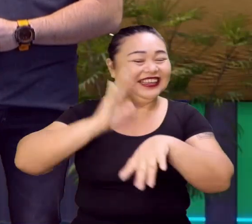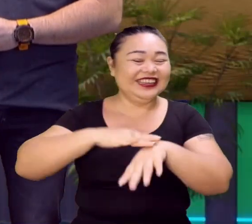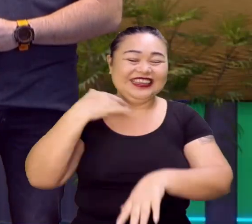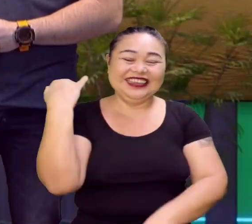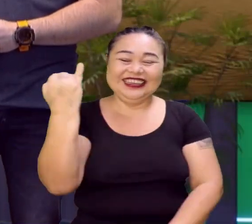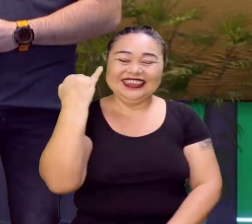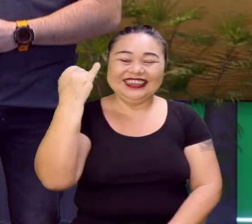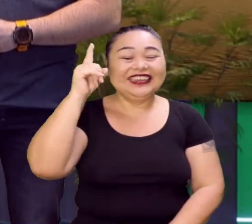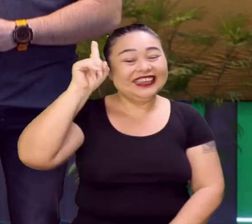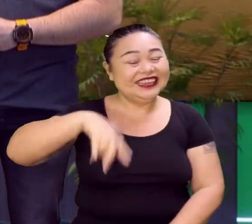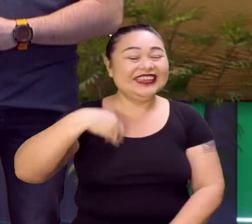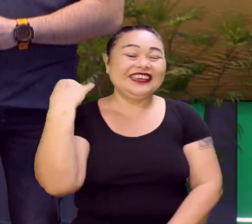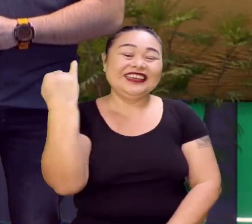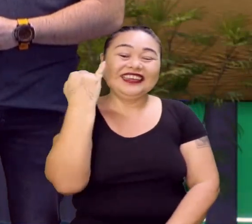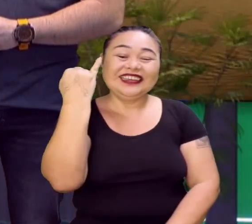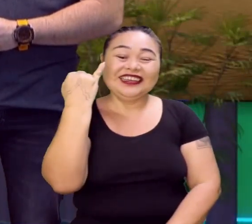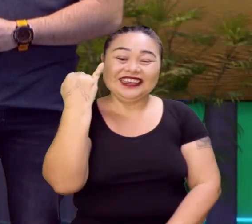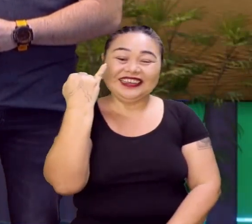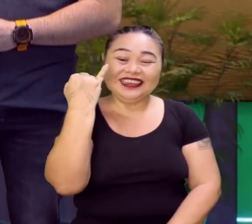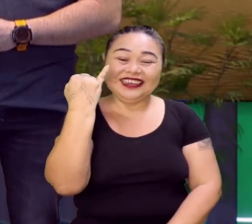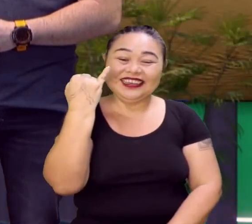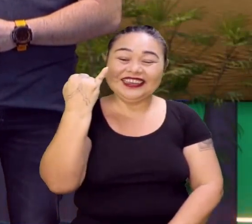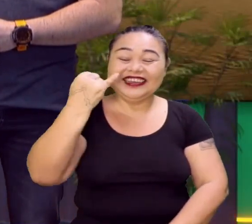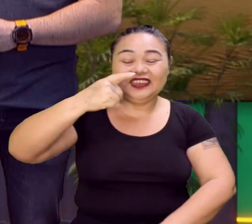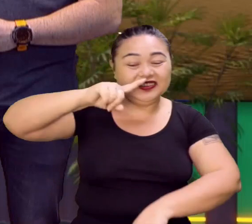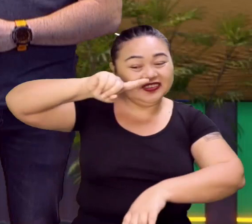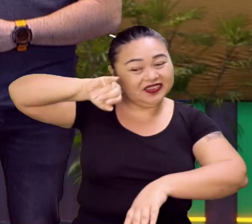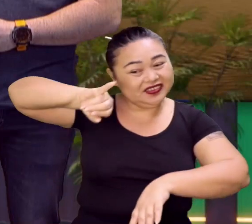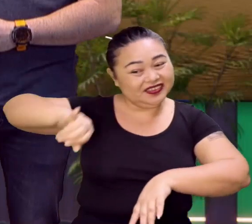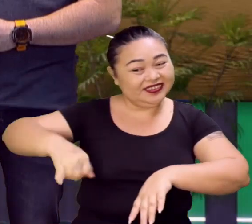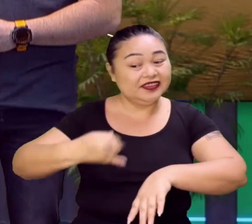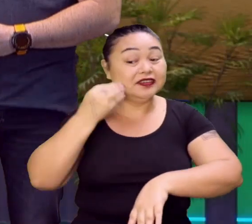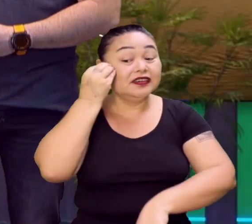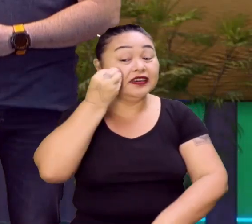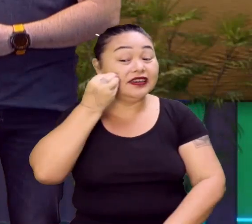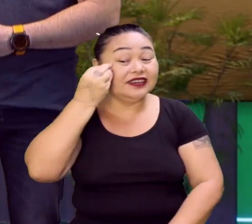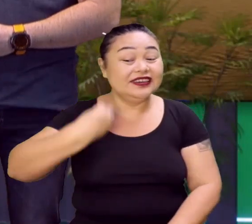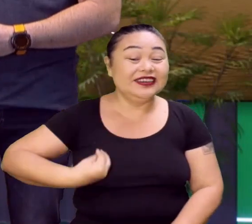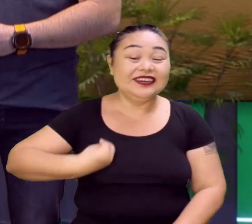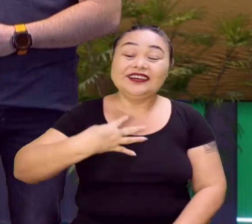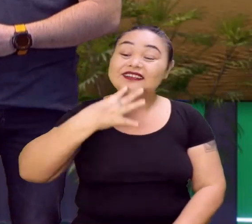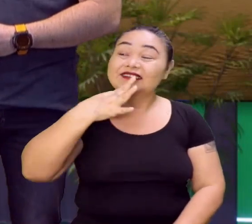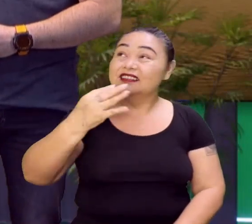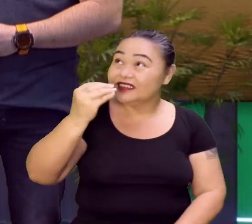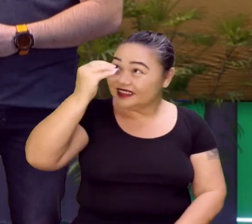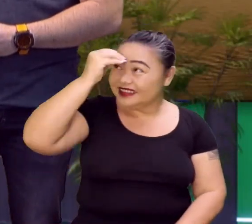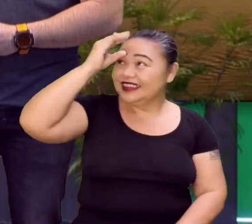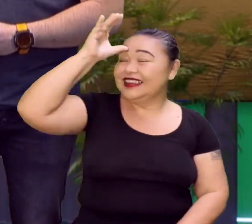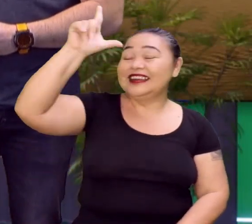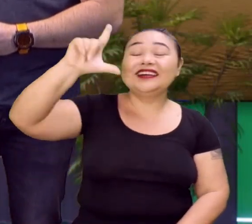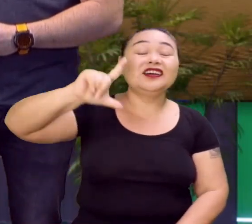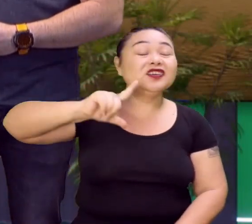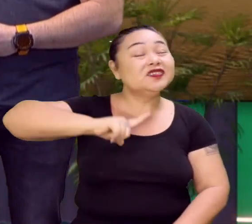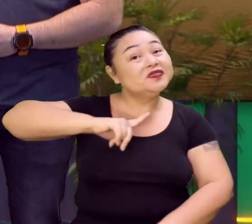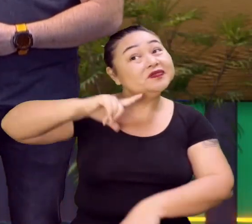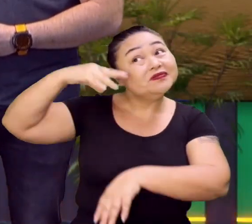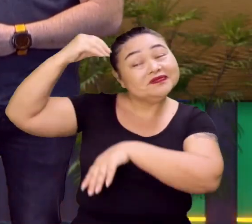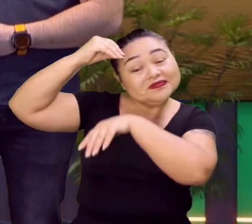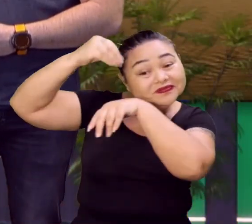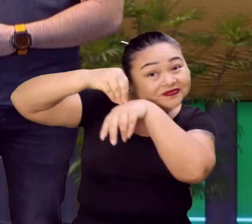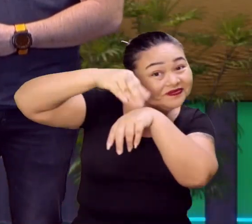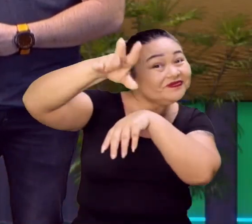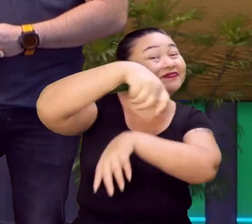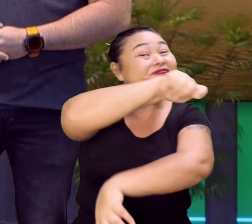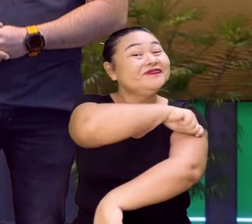importante. O importante é a gente aproveitar essa experiência de vida, esse conhecimento que a gente tem para passar para os nossos queridos